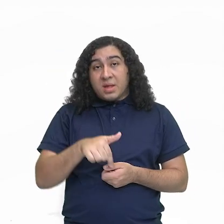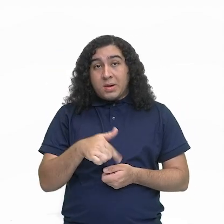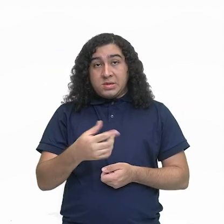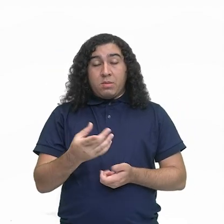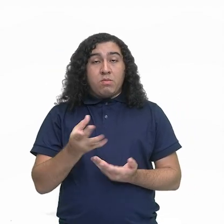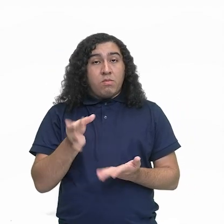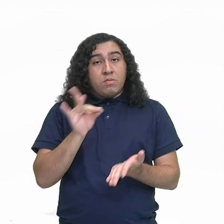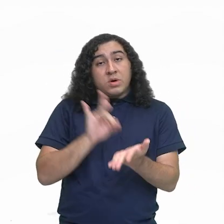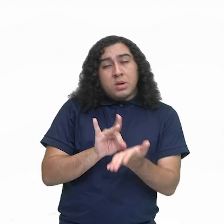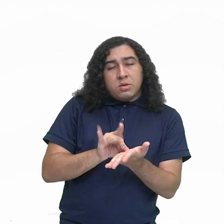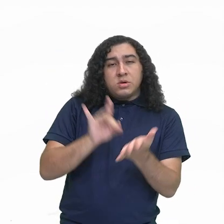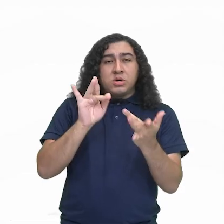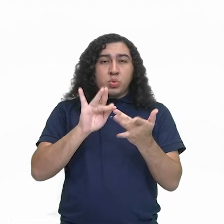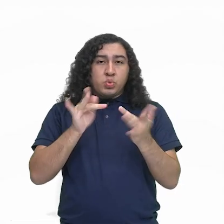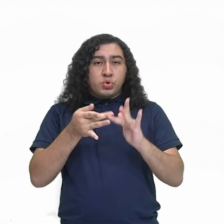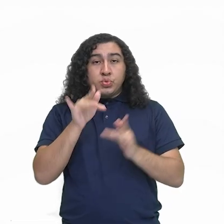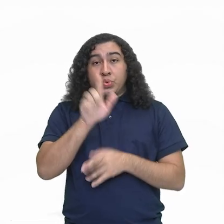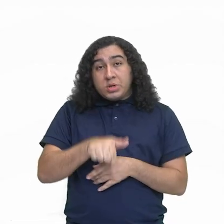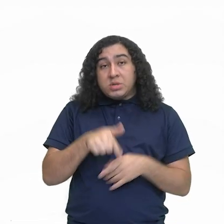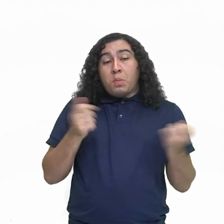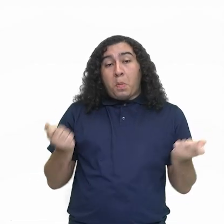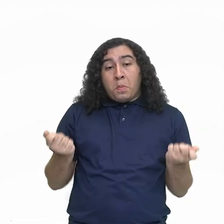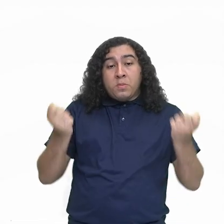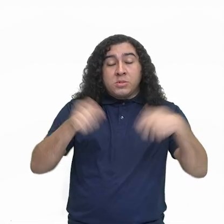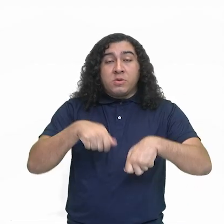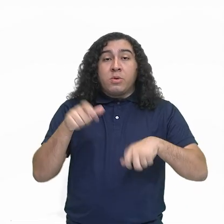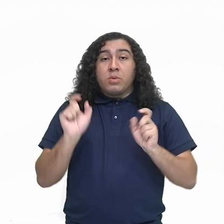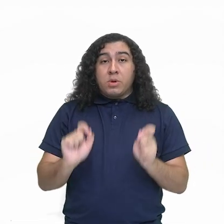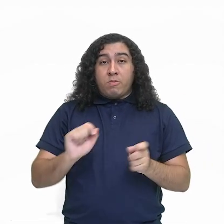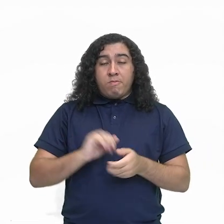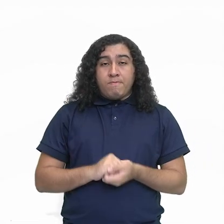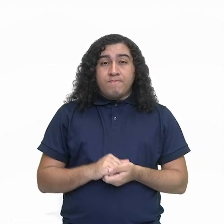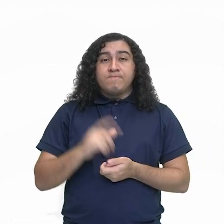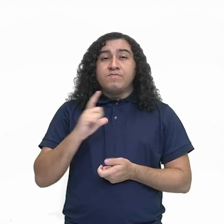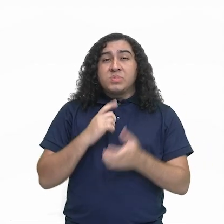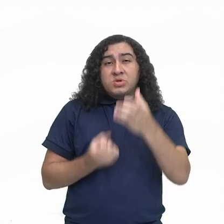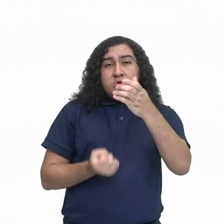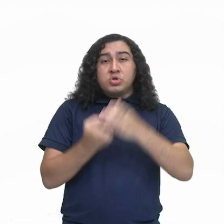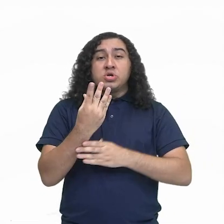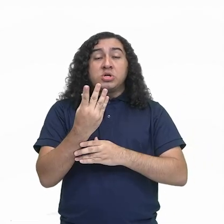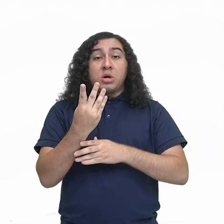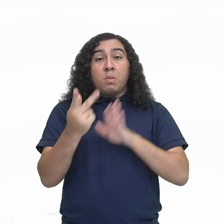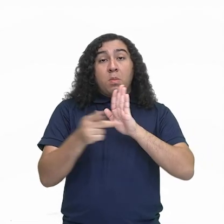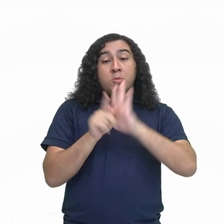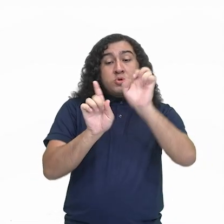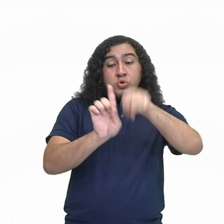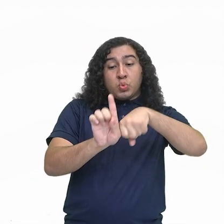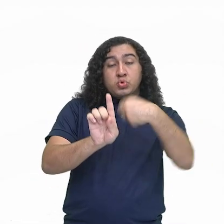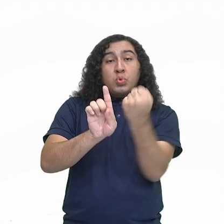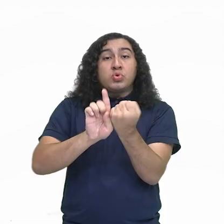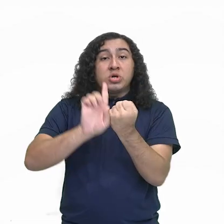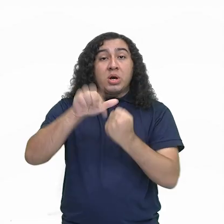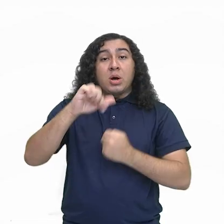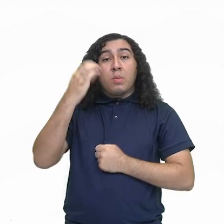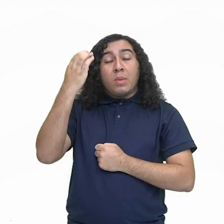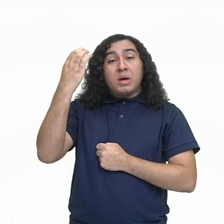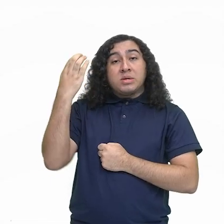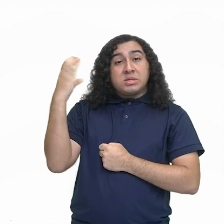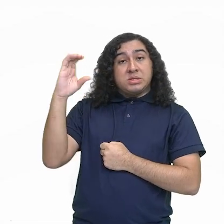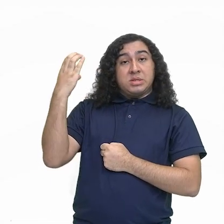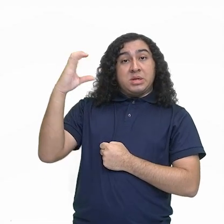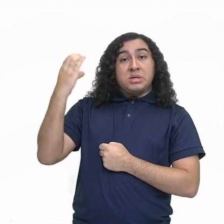realidades, ou essa realidade, possibilitou o surgimento da sociologia, uma ciência